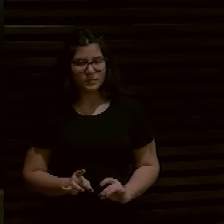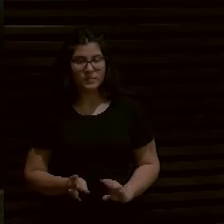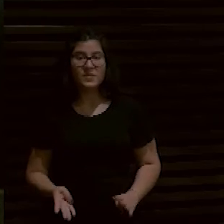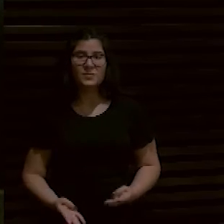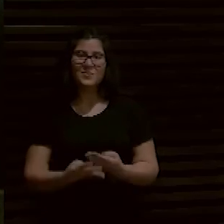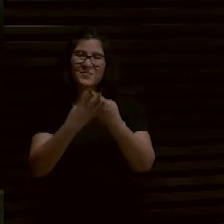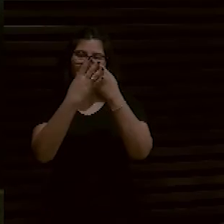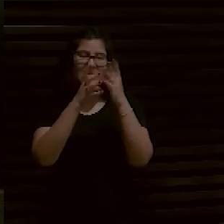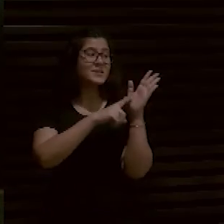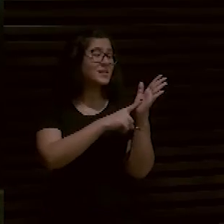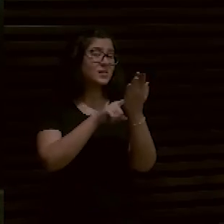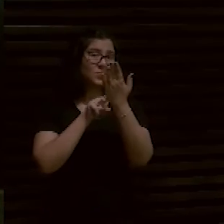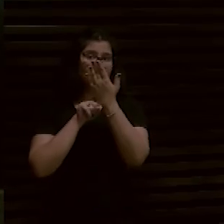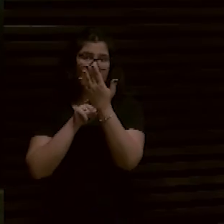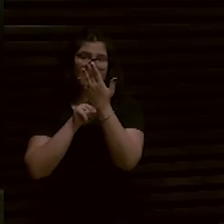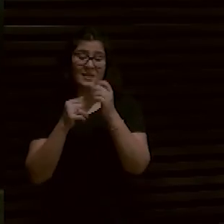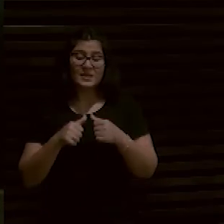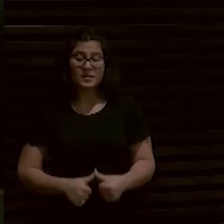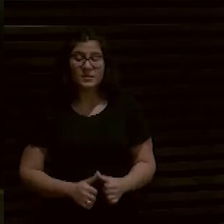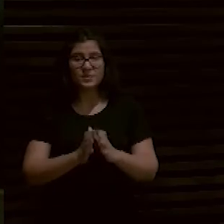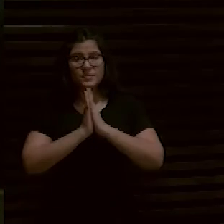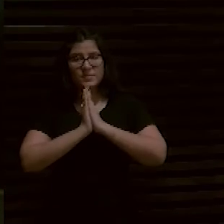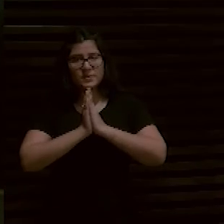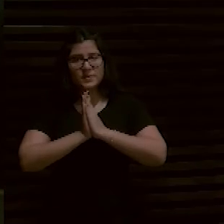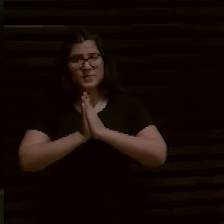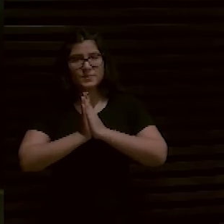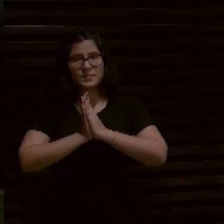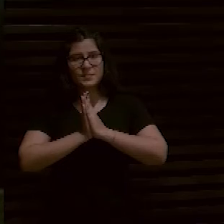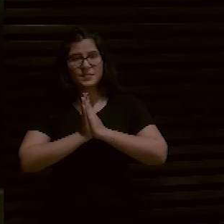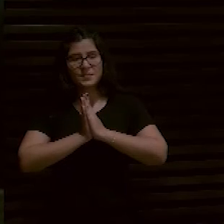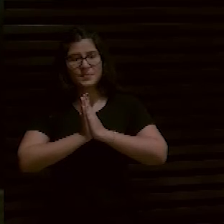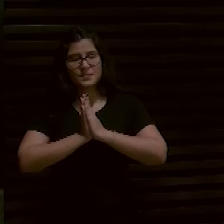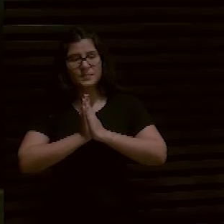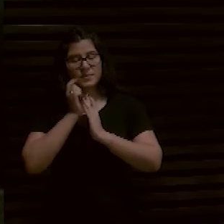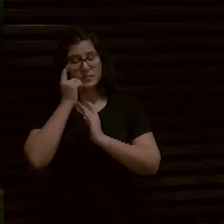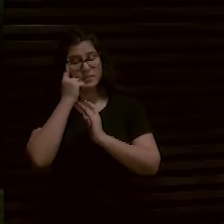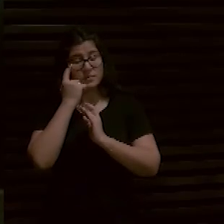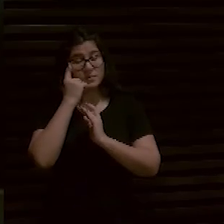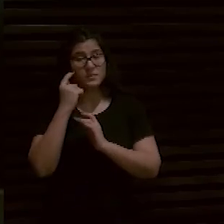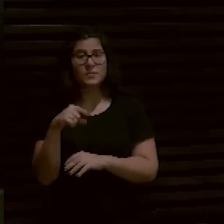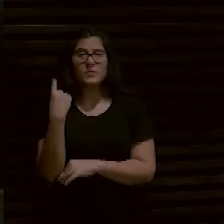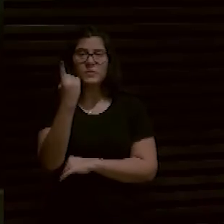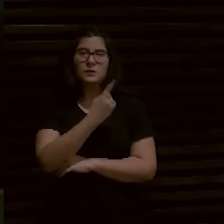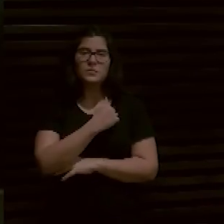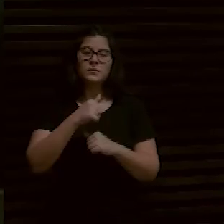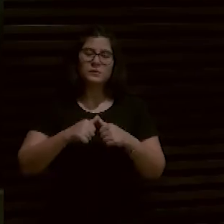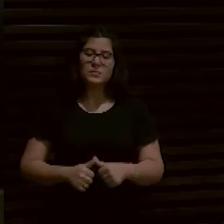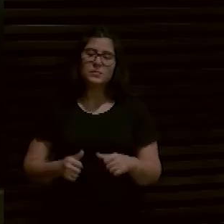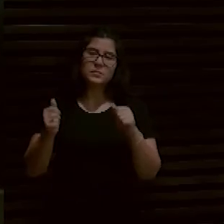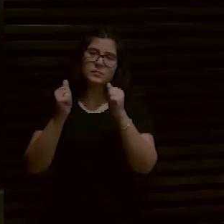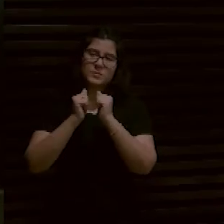Confessa, reconhece. E essa oração, para nós estarmos